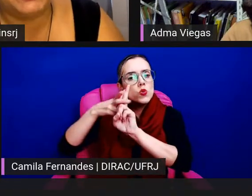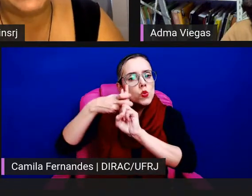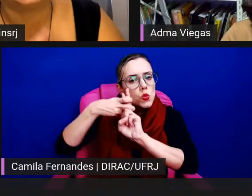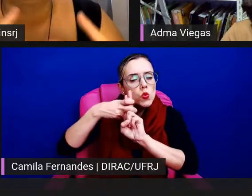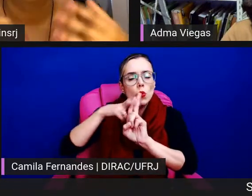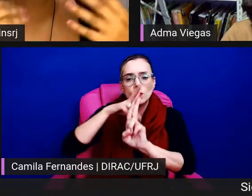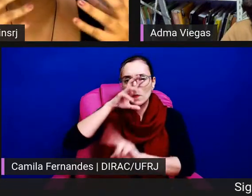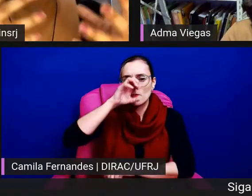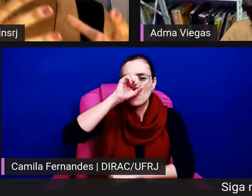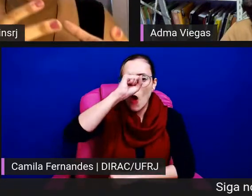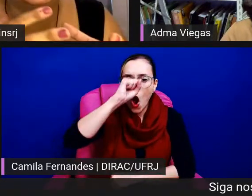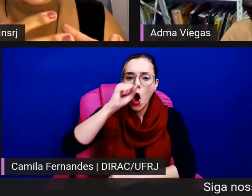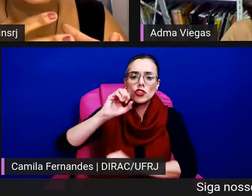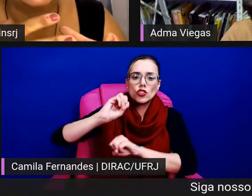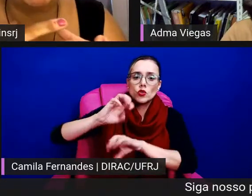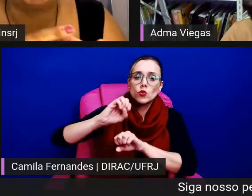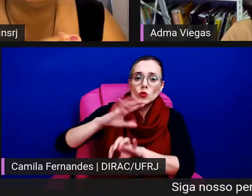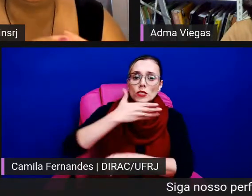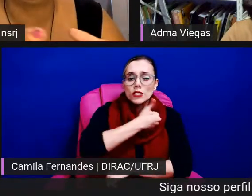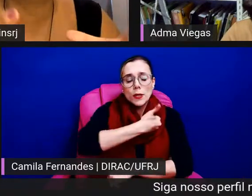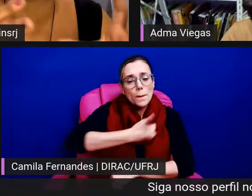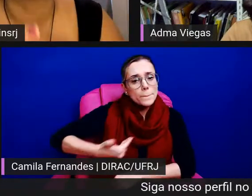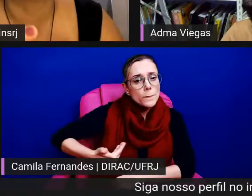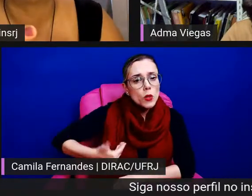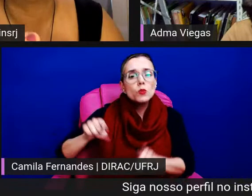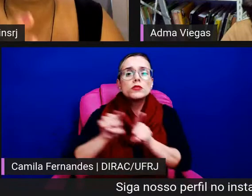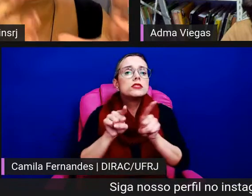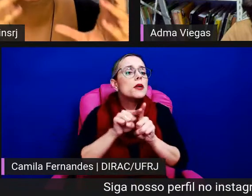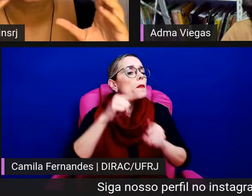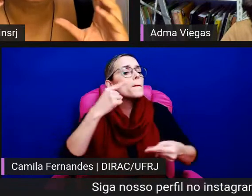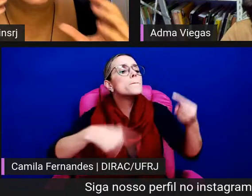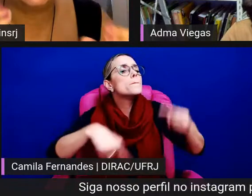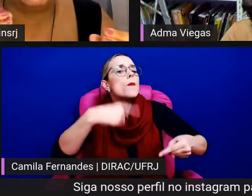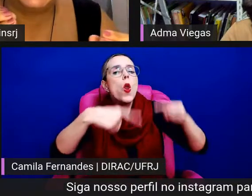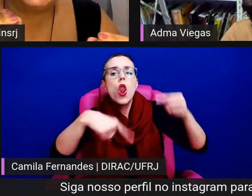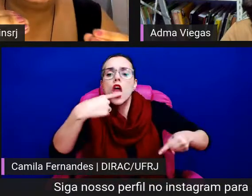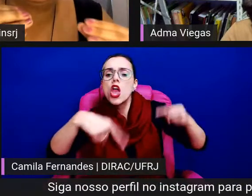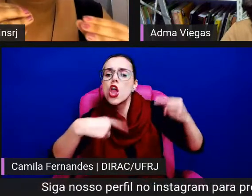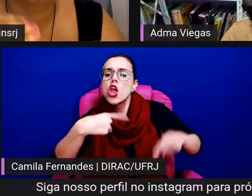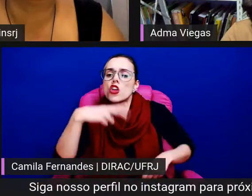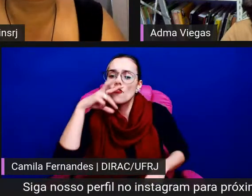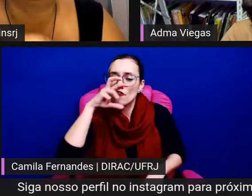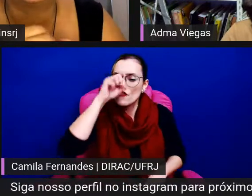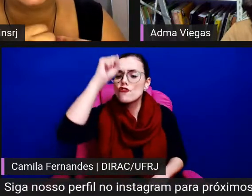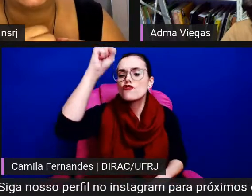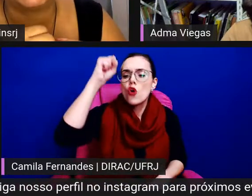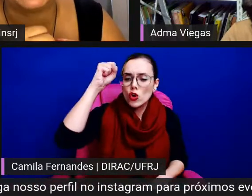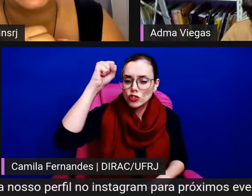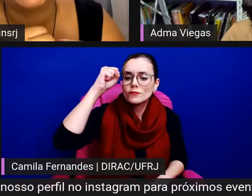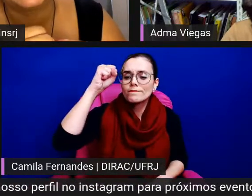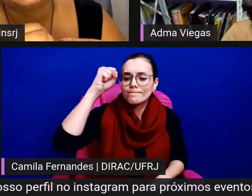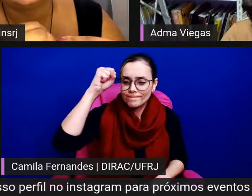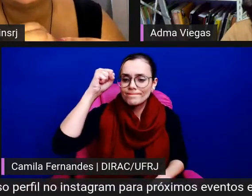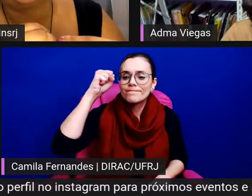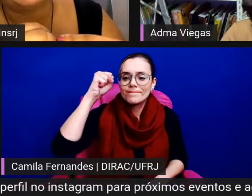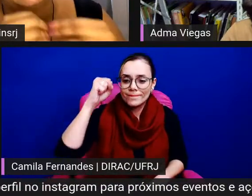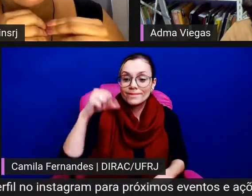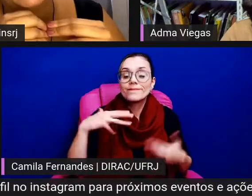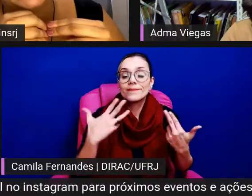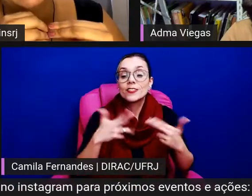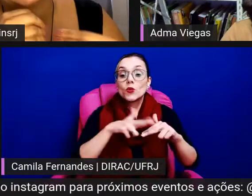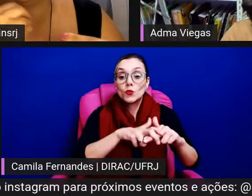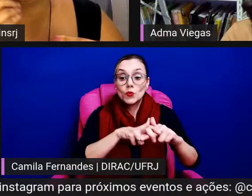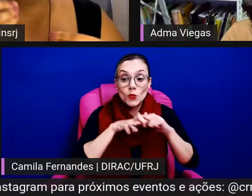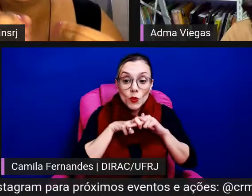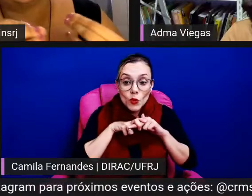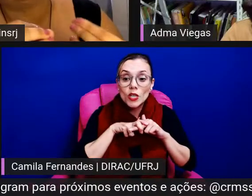educação pública. Precisamos fortalecer uma política concreta que dialogue e que construa os direitos humanos. E a gente vê aqui no